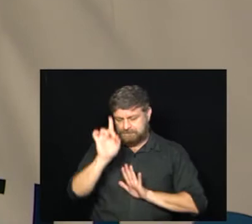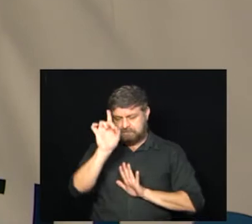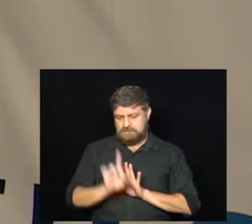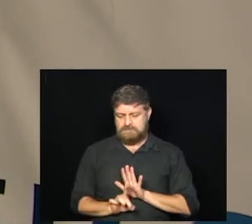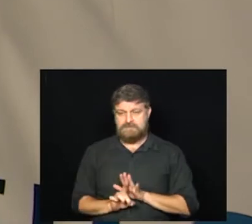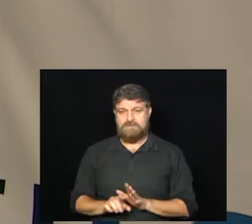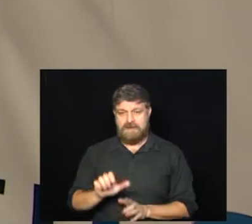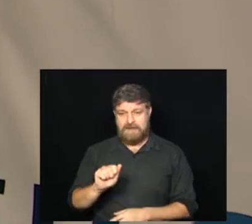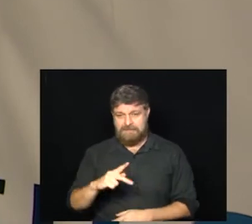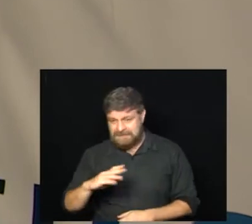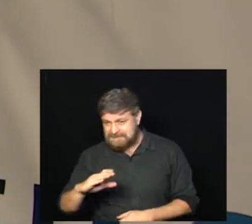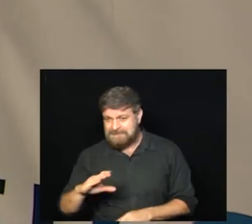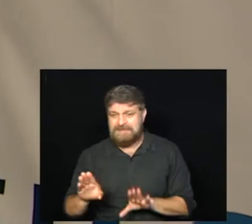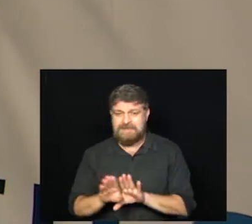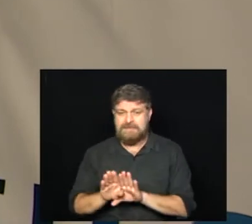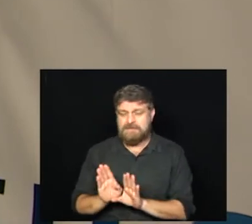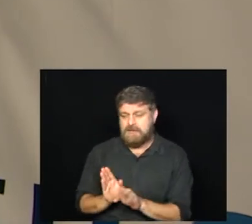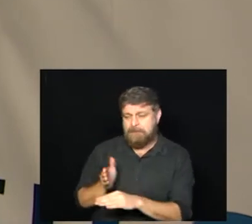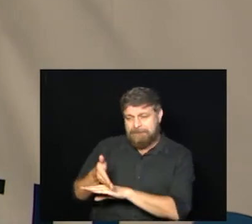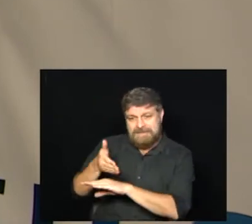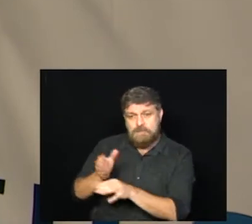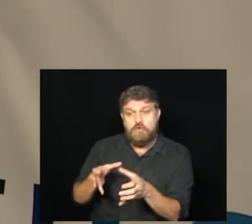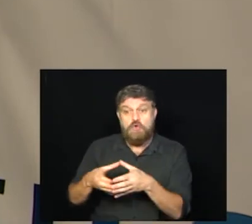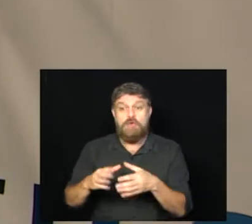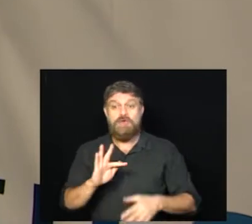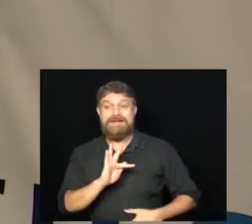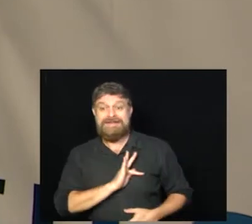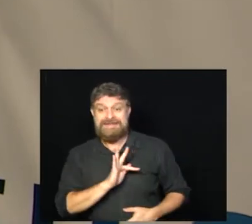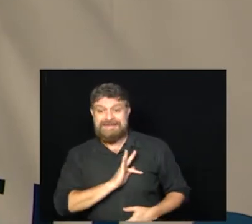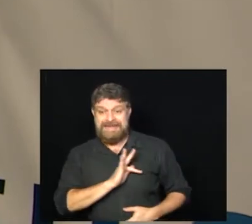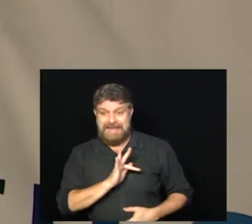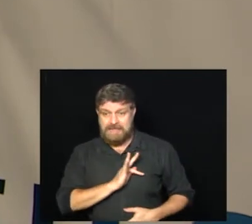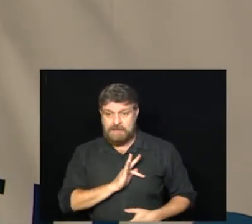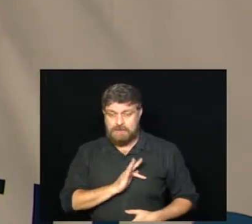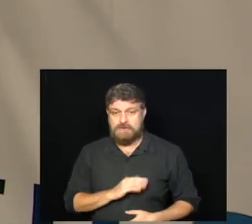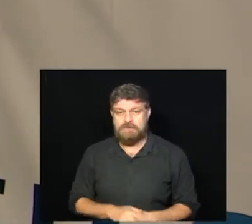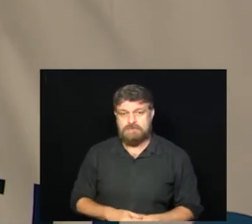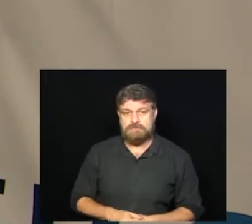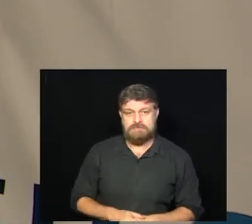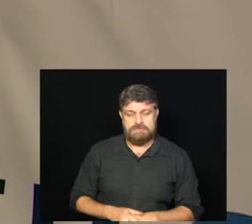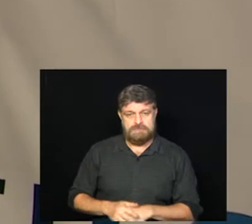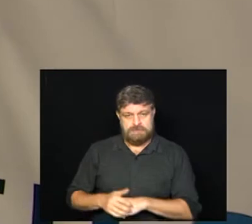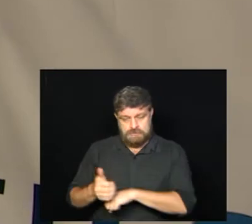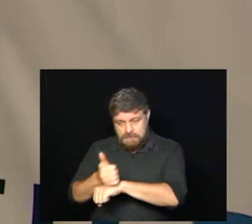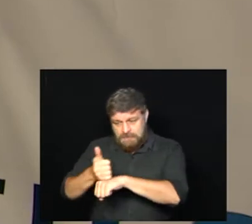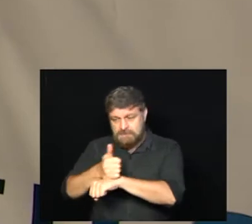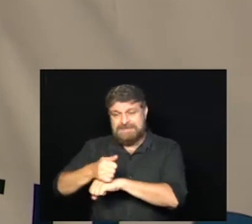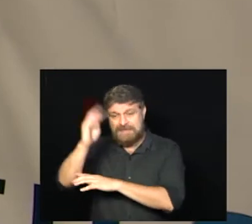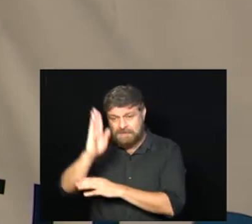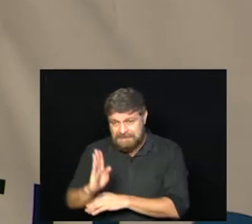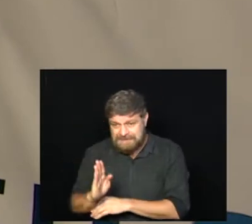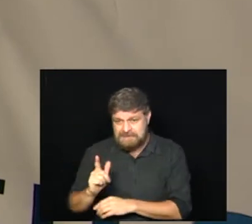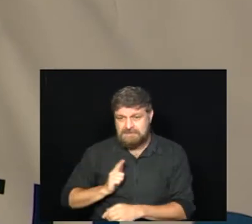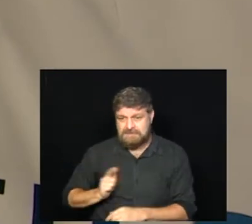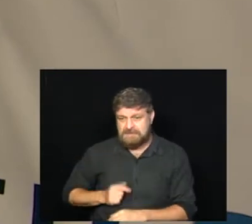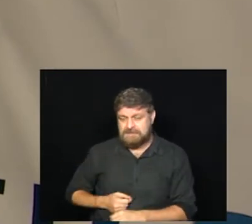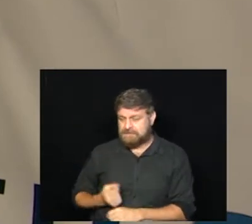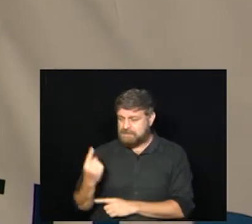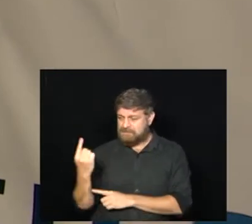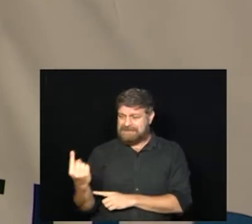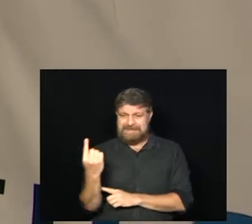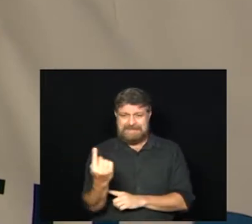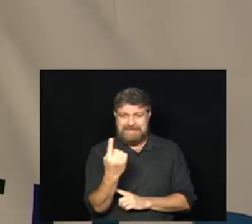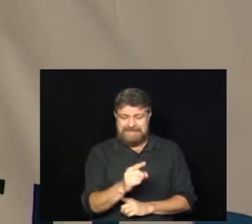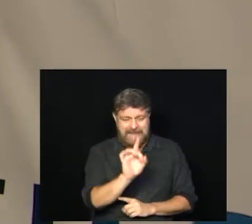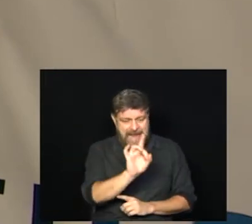APC também integrou a comissão técnica dos Jogos do Brasil, né, e os demais atletas, dentro daquilo, né,